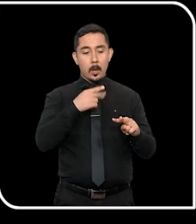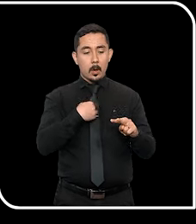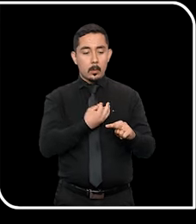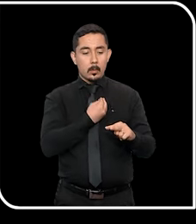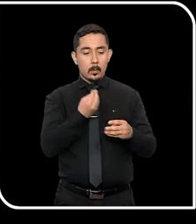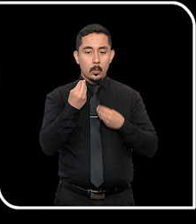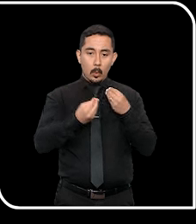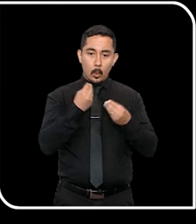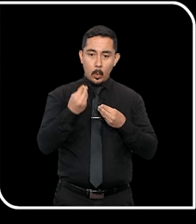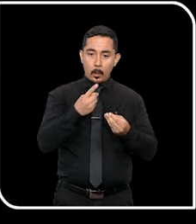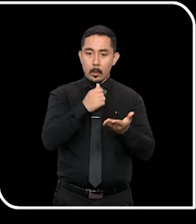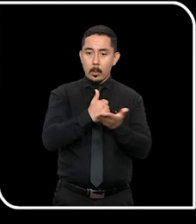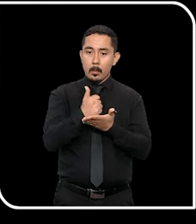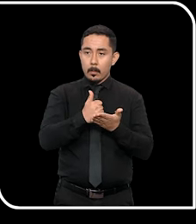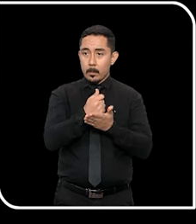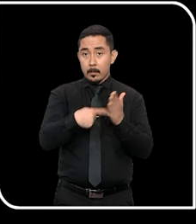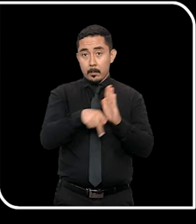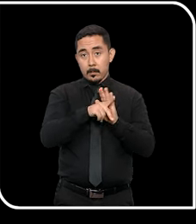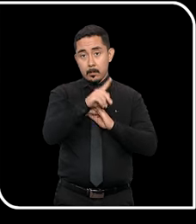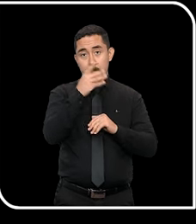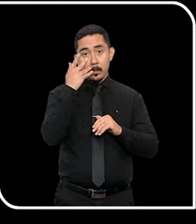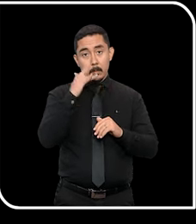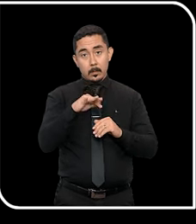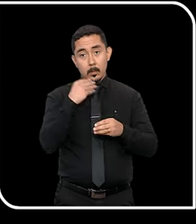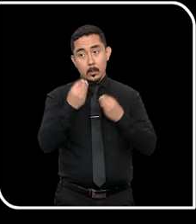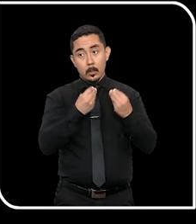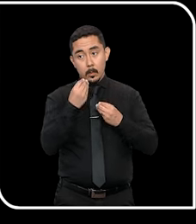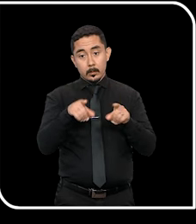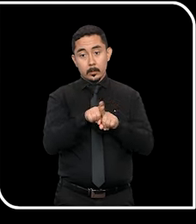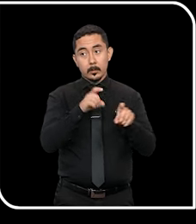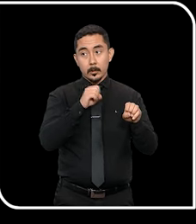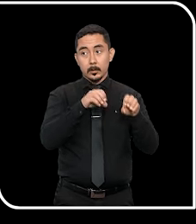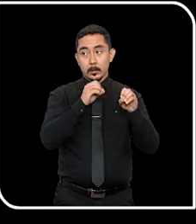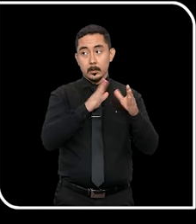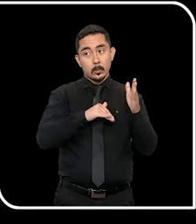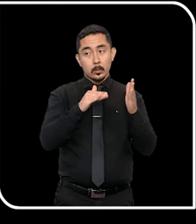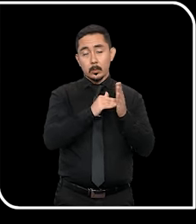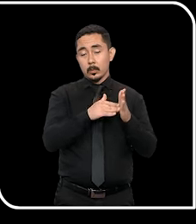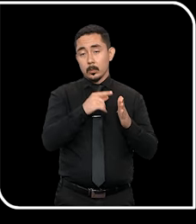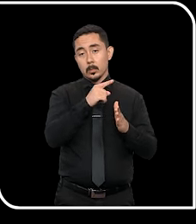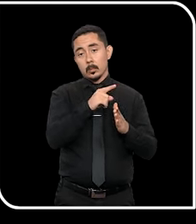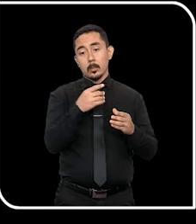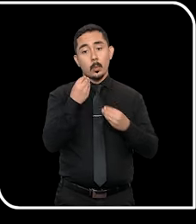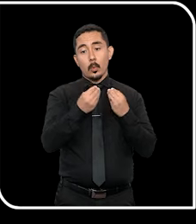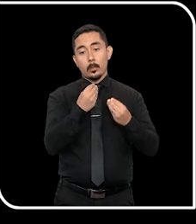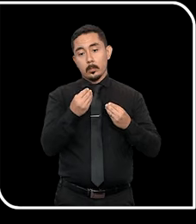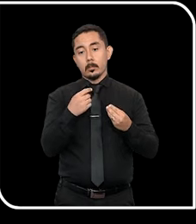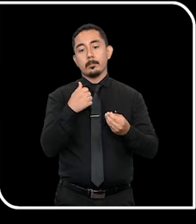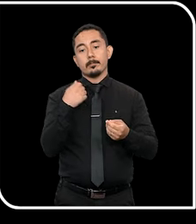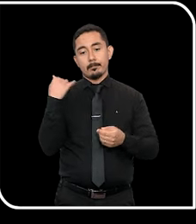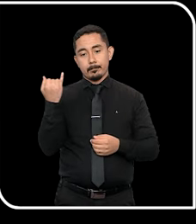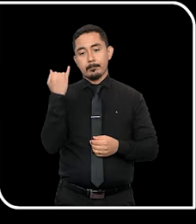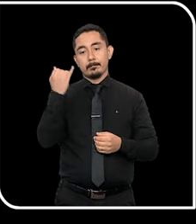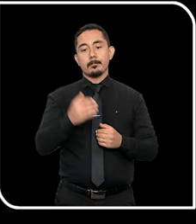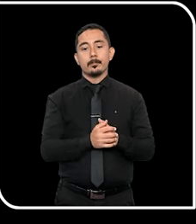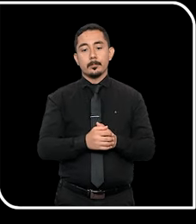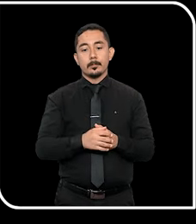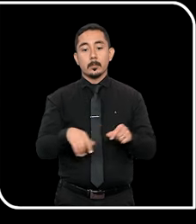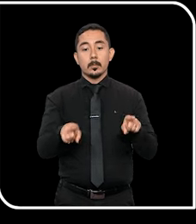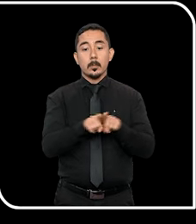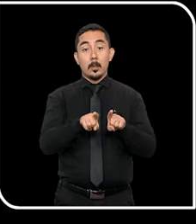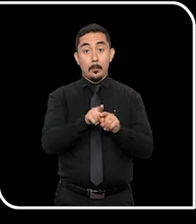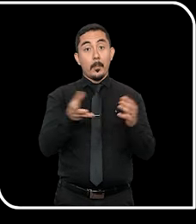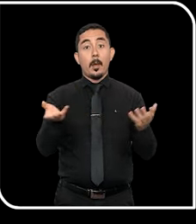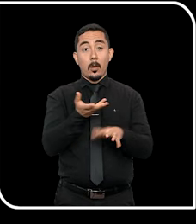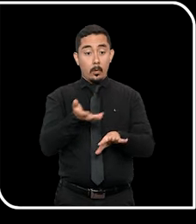convivência Como tá essa formação de base dessa criança como que tá a educação de todo mundo que tá em volta essencial E aí a gente